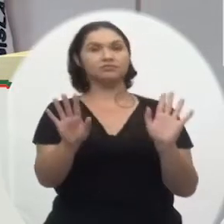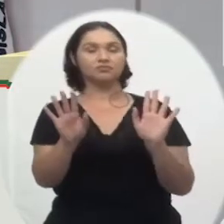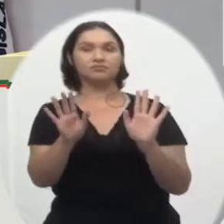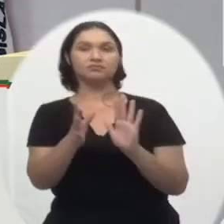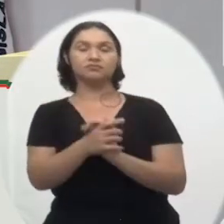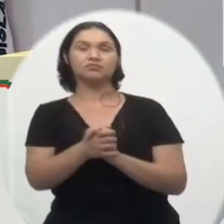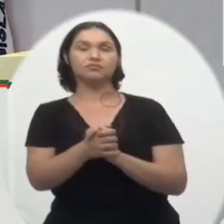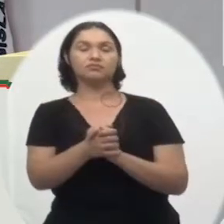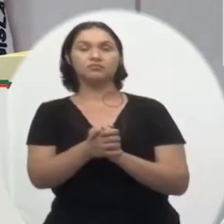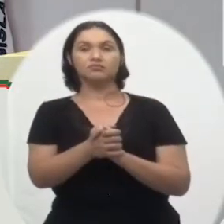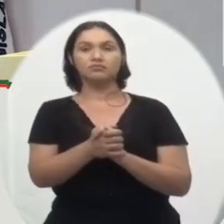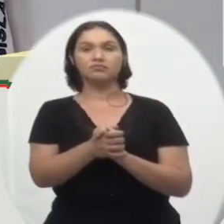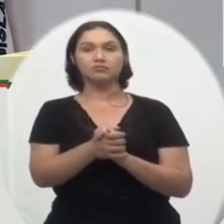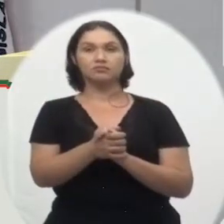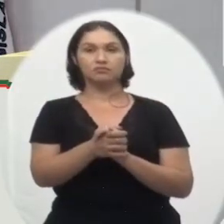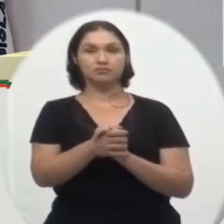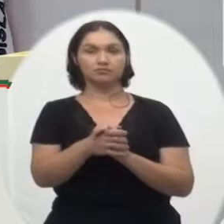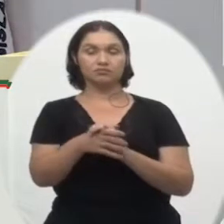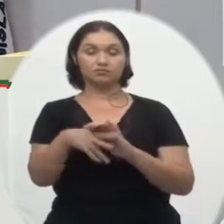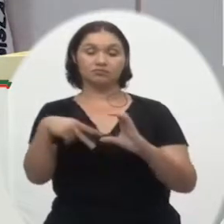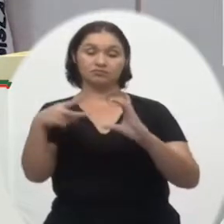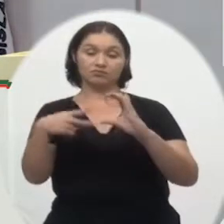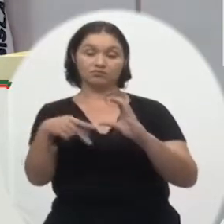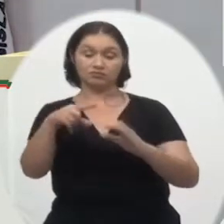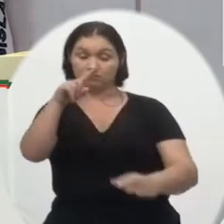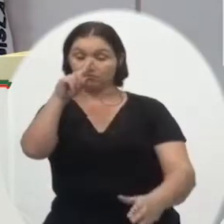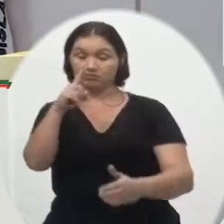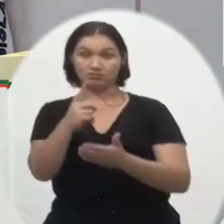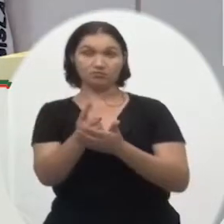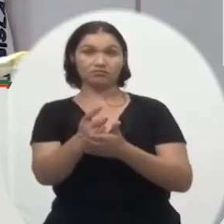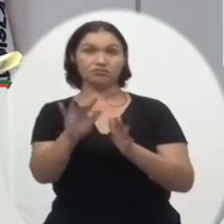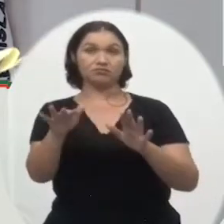momento, aquela casa decidiu assim, e foi